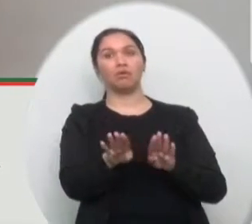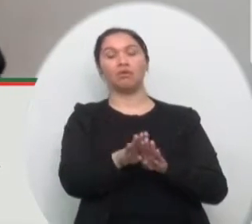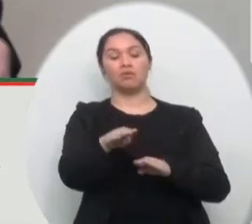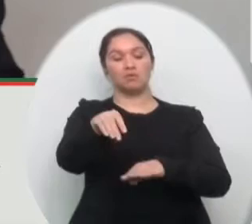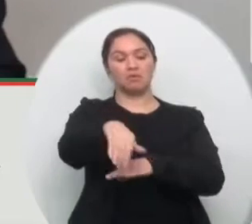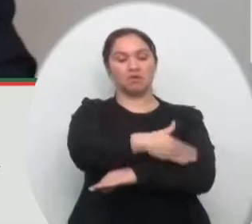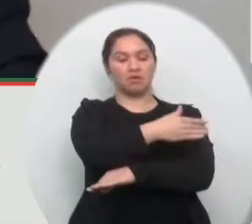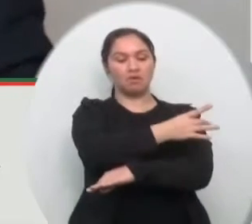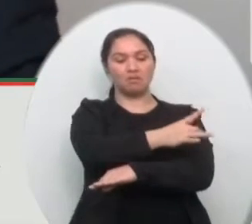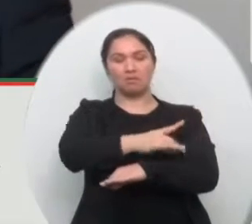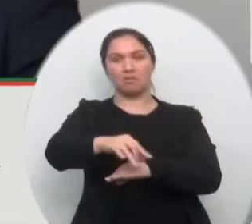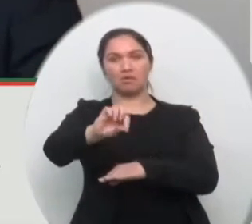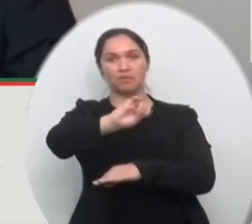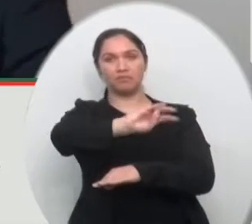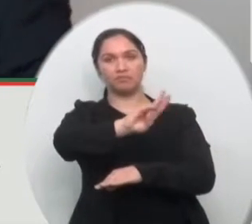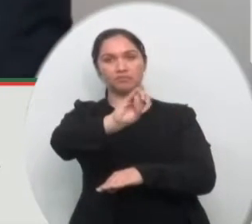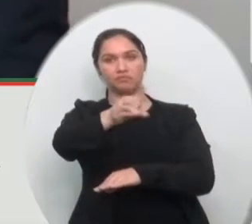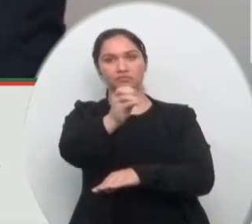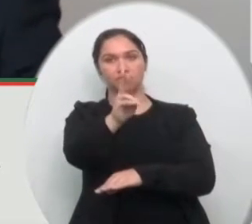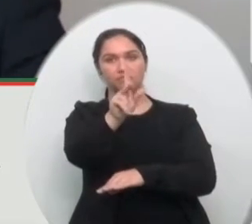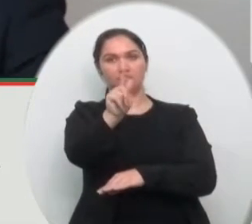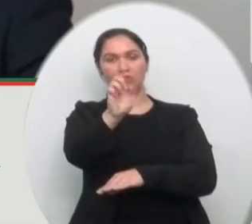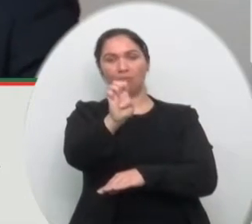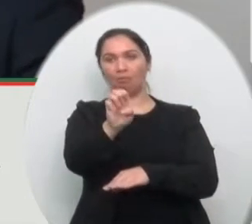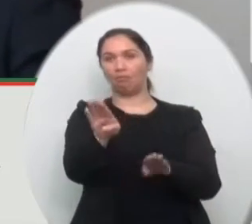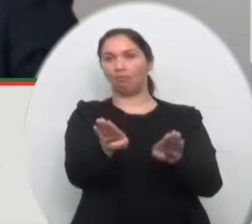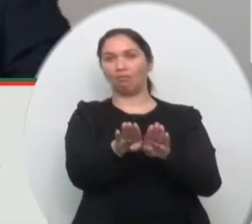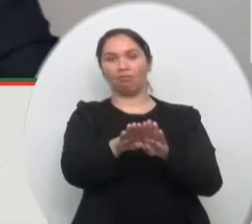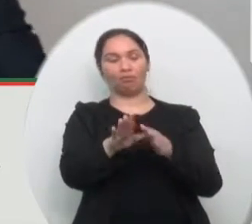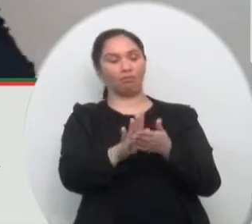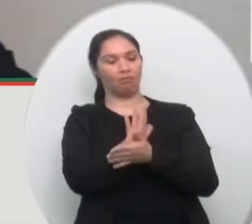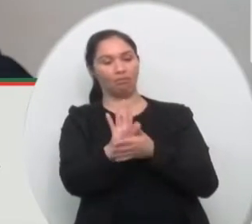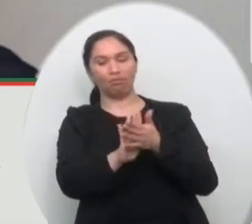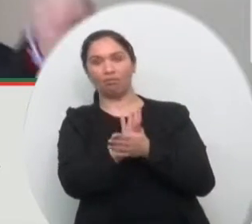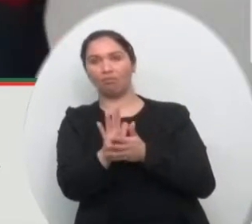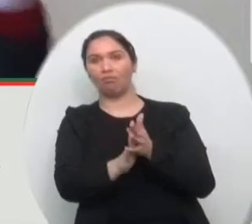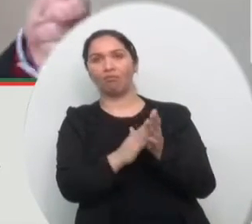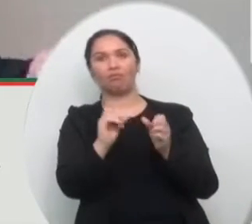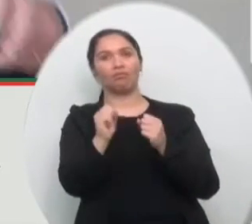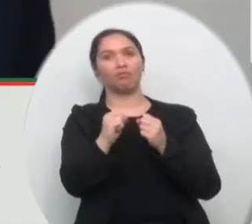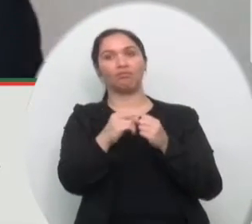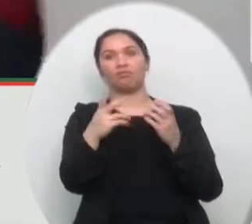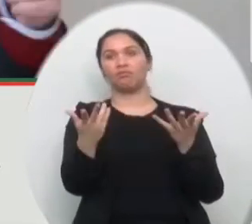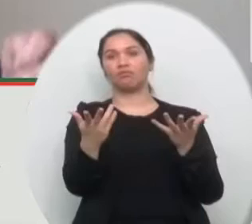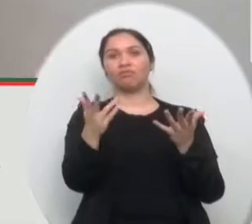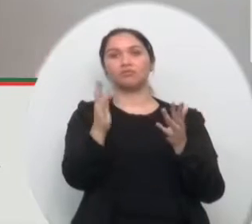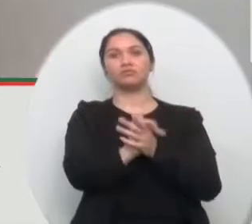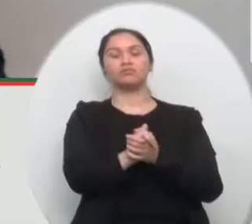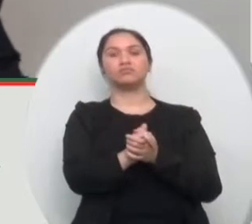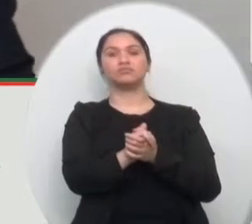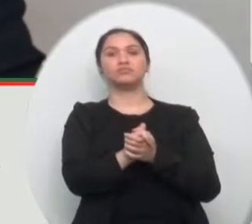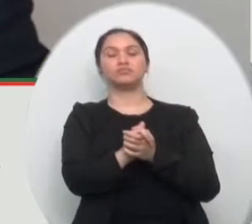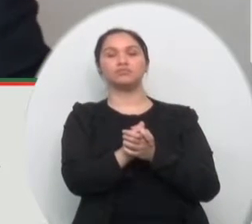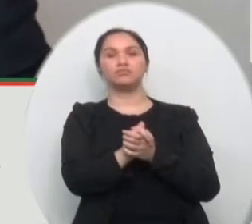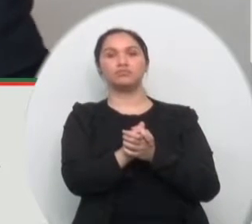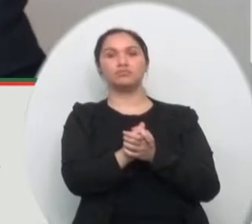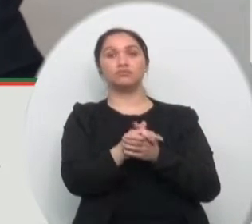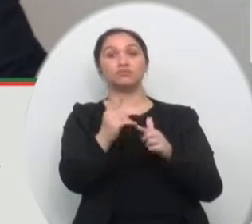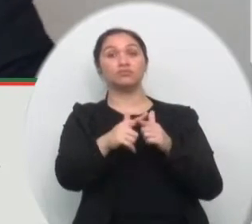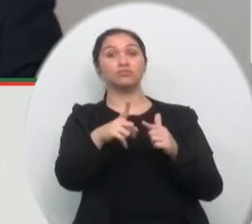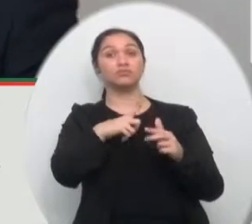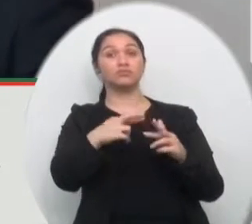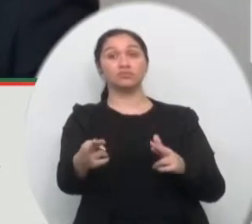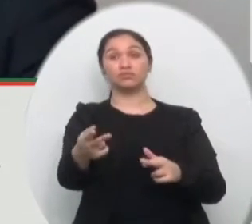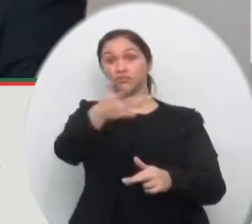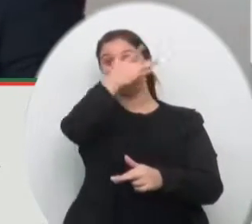mais produz no município de Criciúma, através das indústrias, com qualidade, com trabalho, com dedicação, com gente